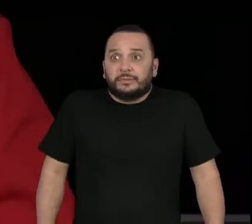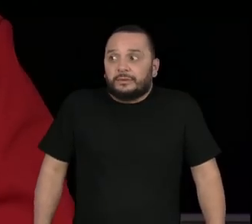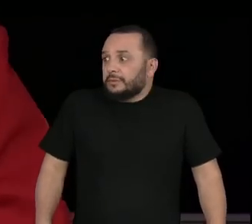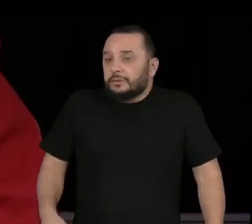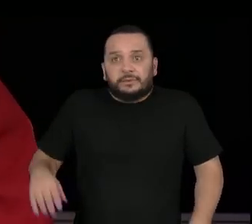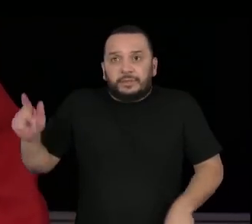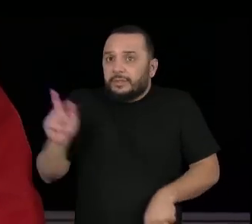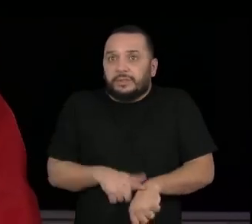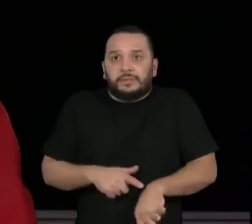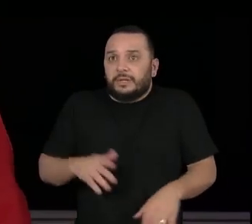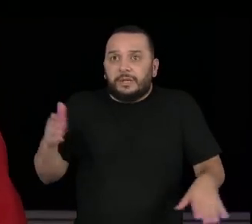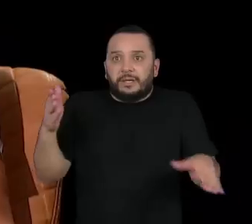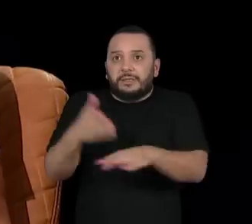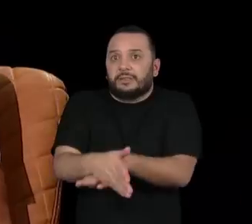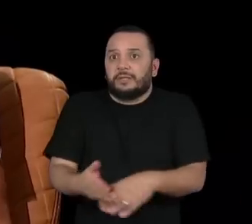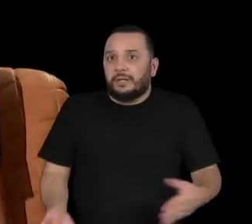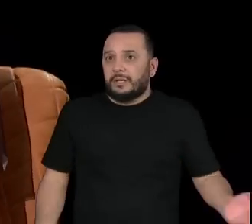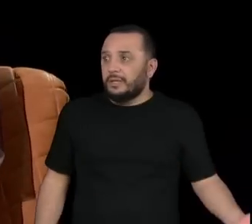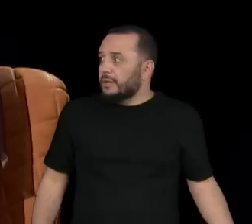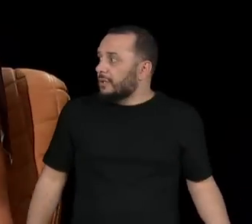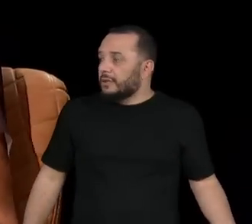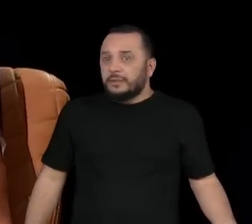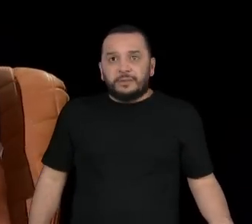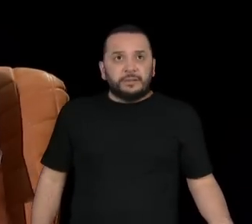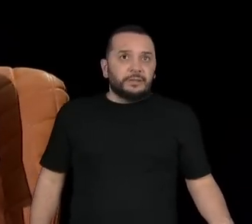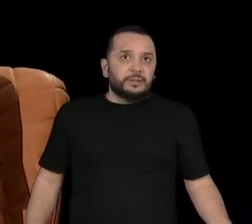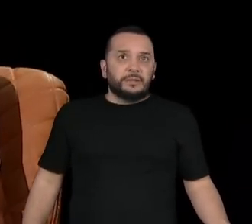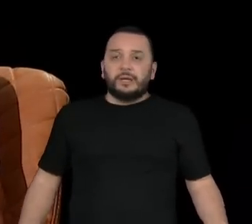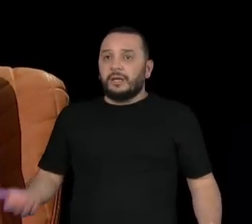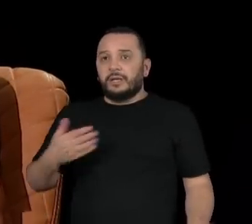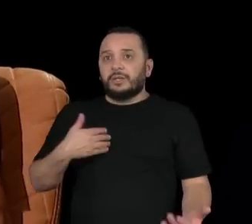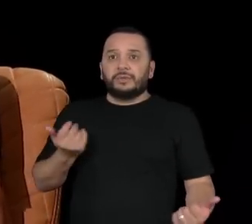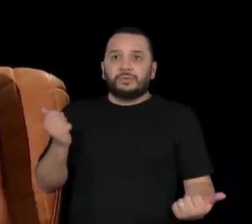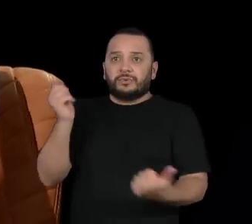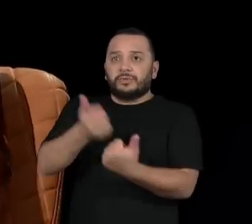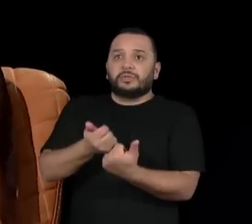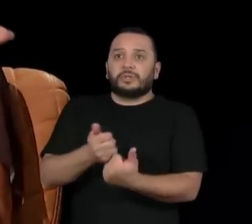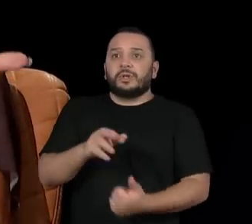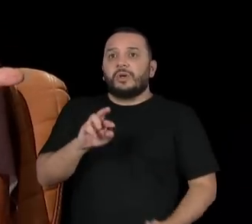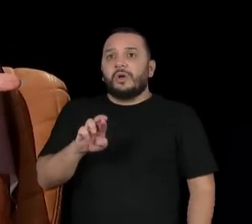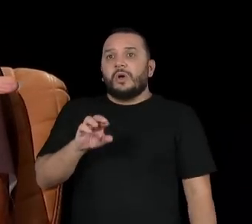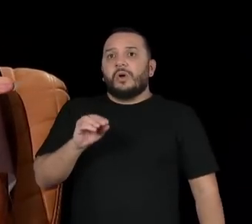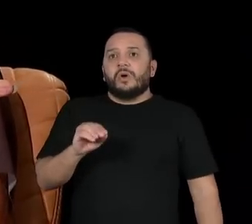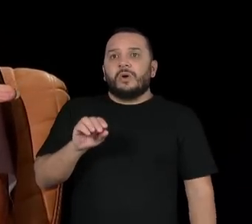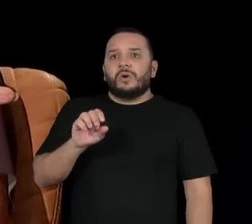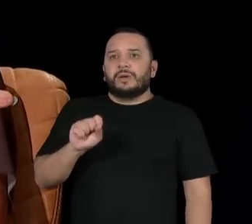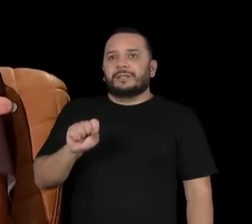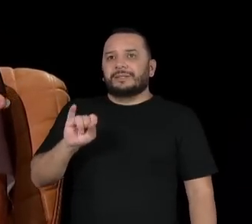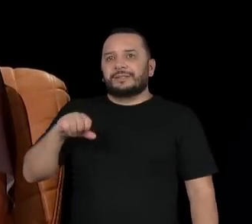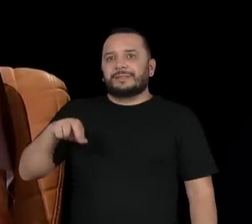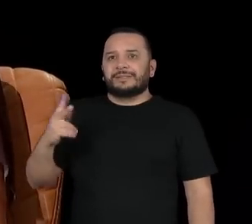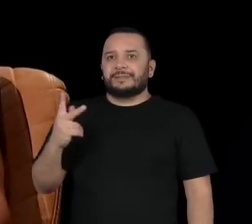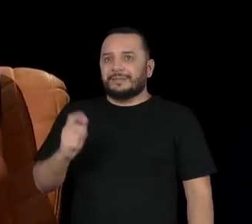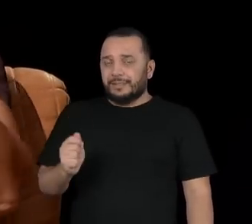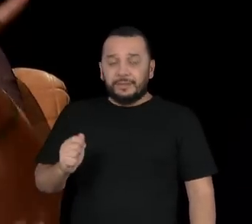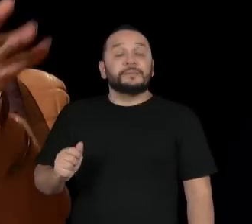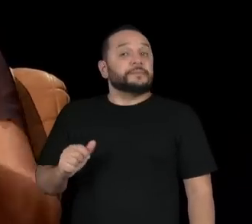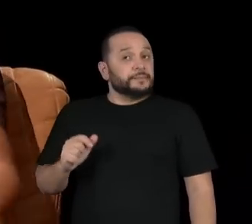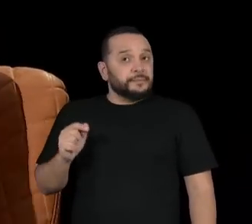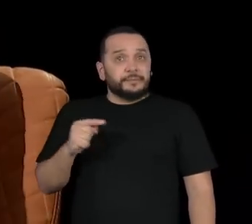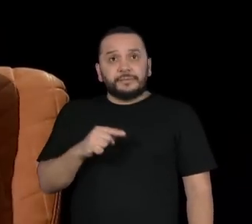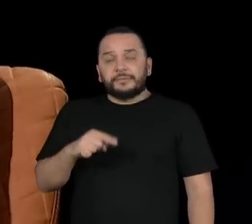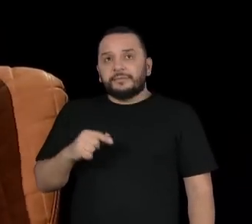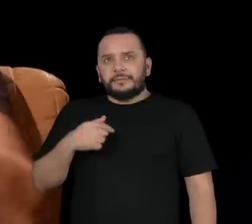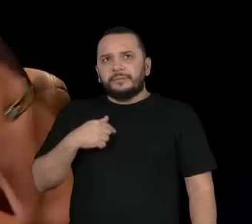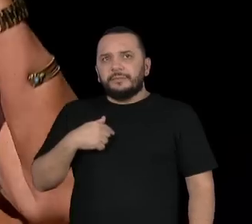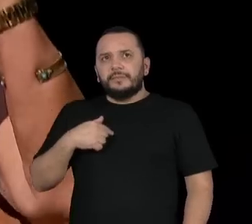E pronto. E pronto. Aí substituí a Rosinha. Como ela estava fazendo Pequenos Burgueses, ela até preferiu